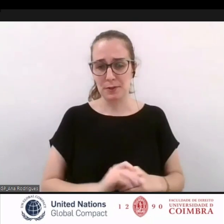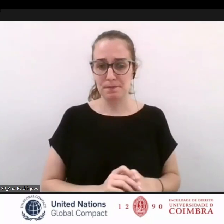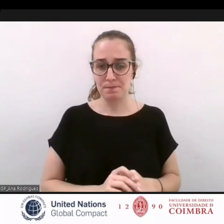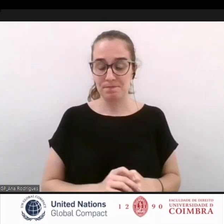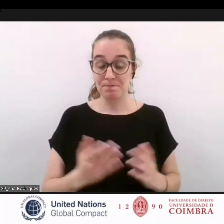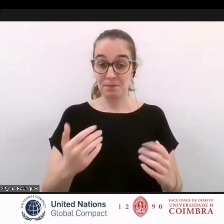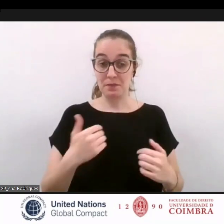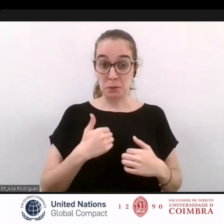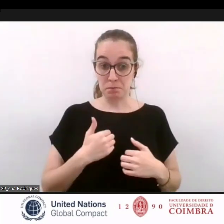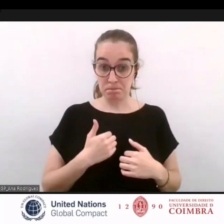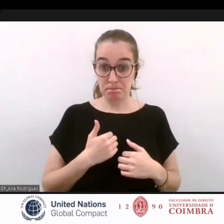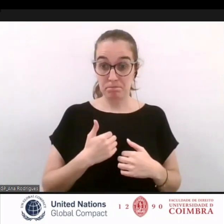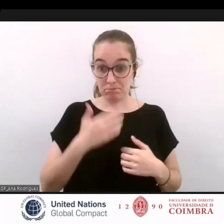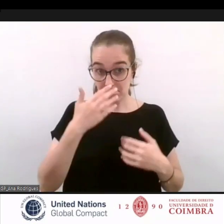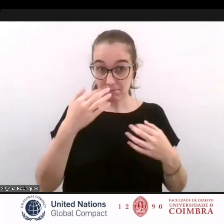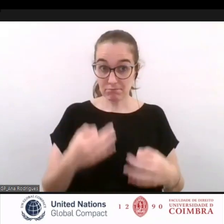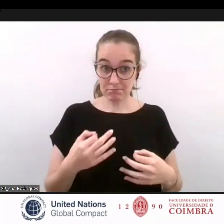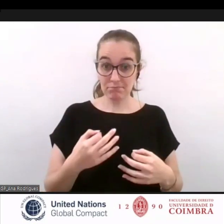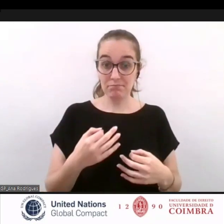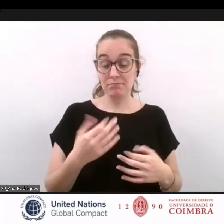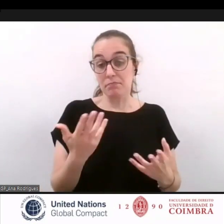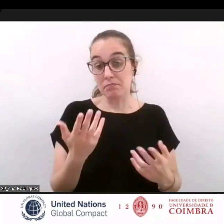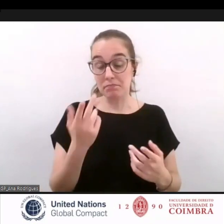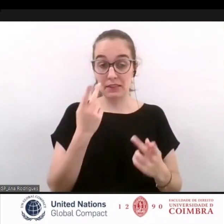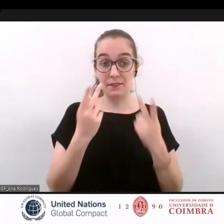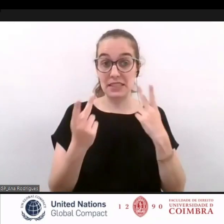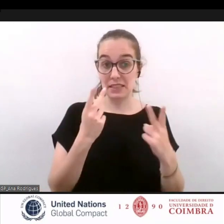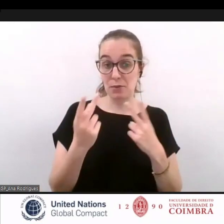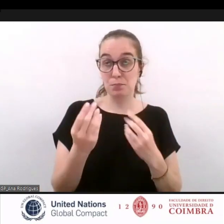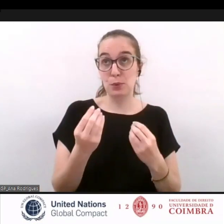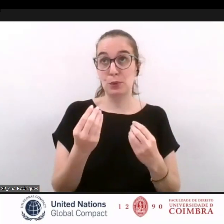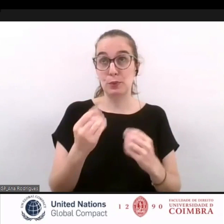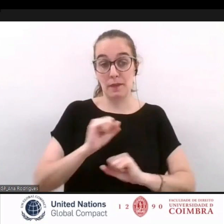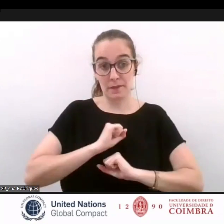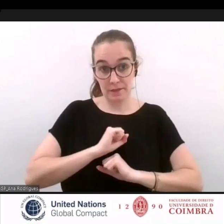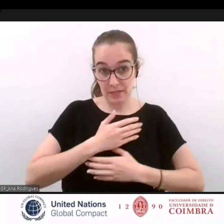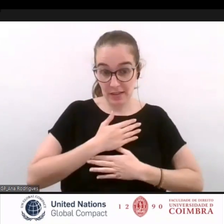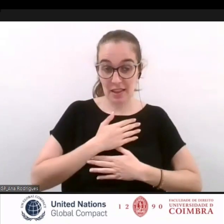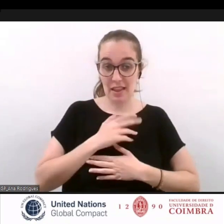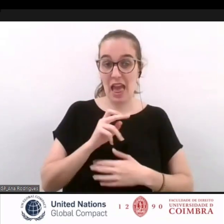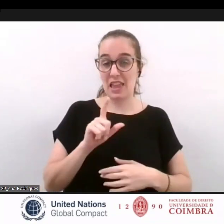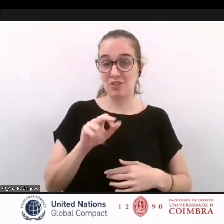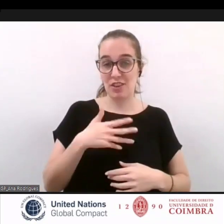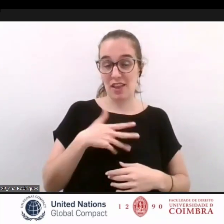eu, honestamente, é uma visão muito minha, enquanto Alexandra,